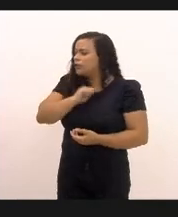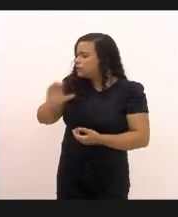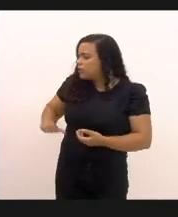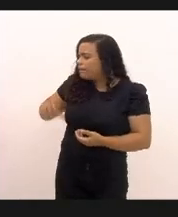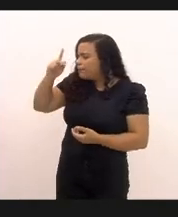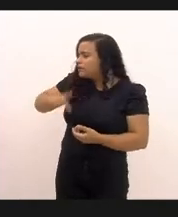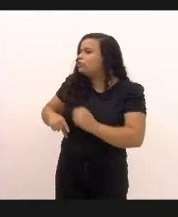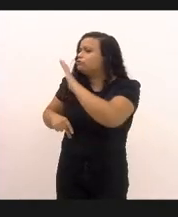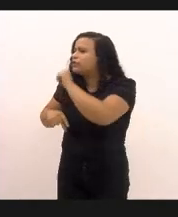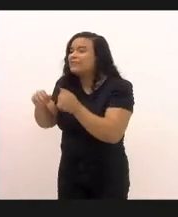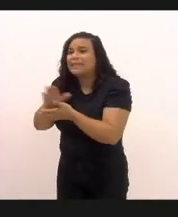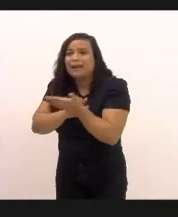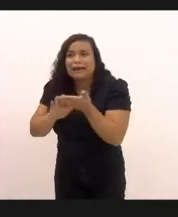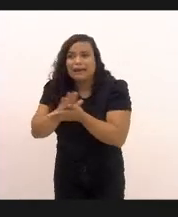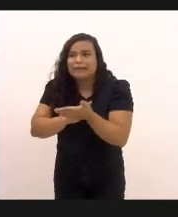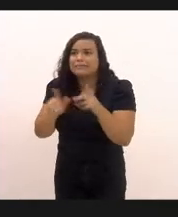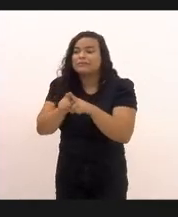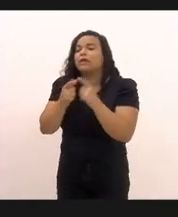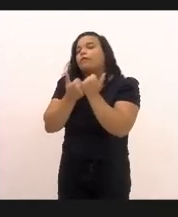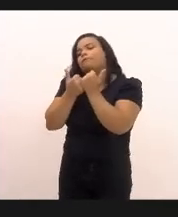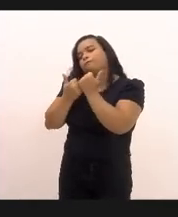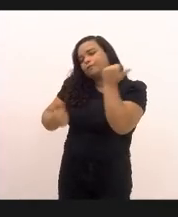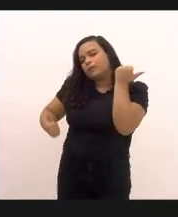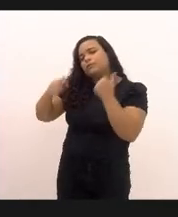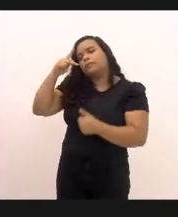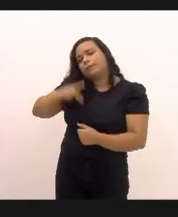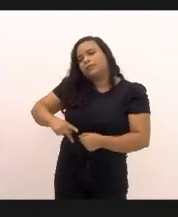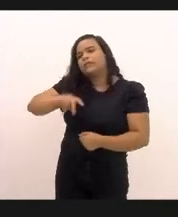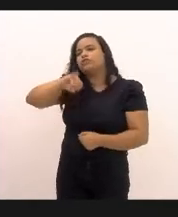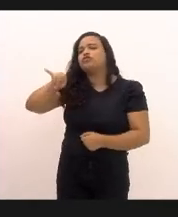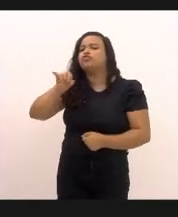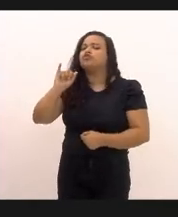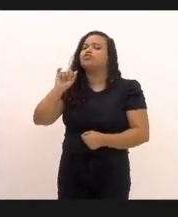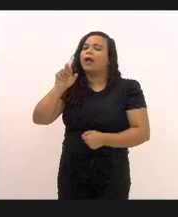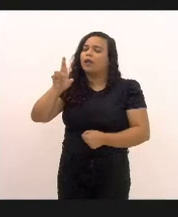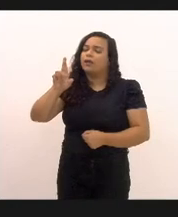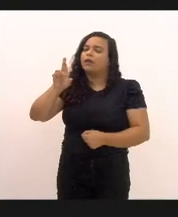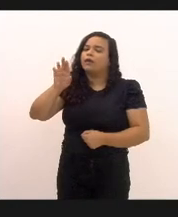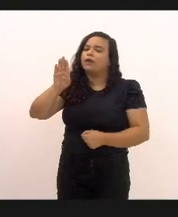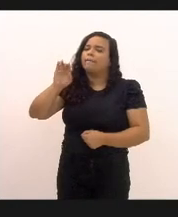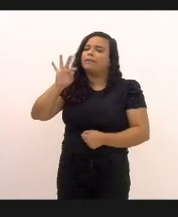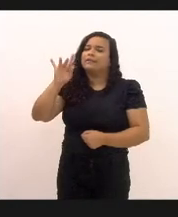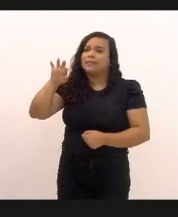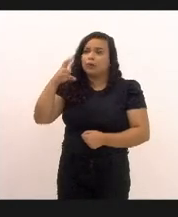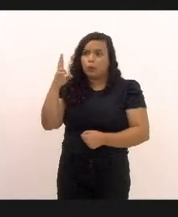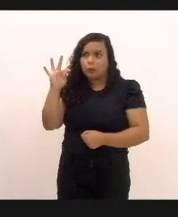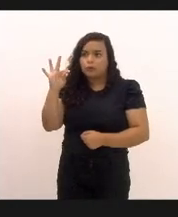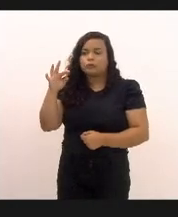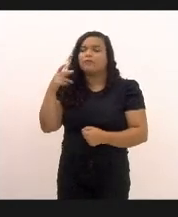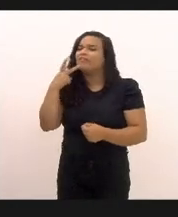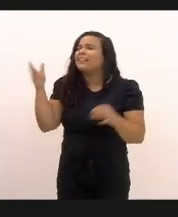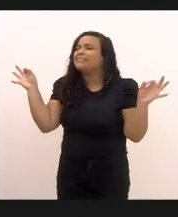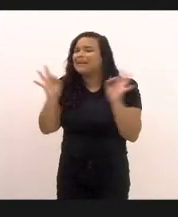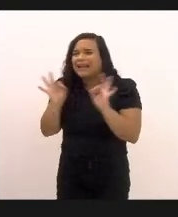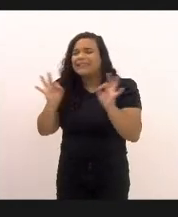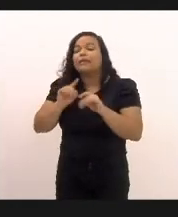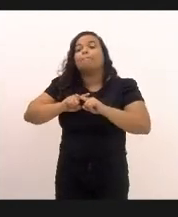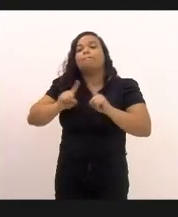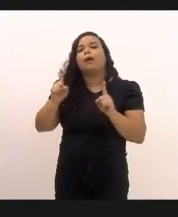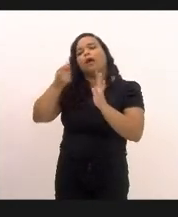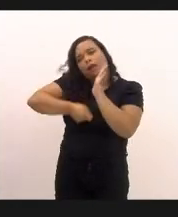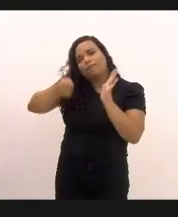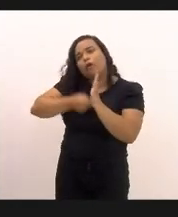Ceciliano, nem com o vice-presidente Jair Bittencourt. Mas reforço que é uma